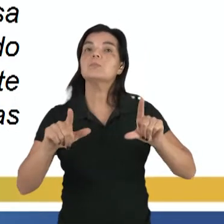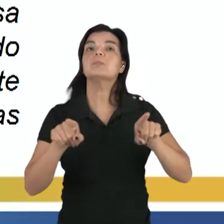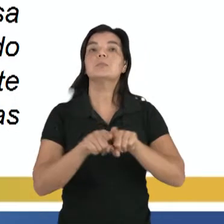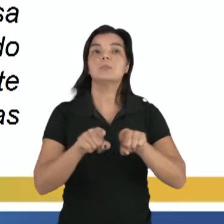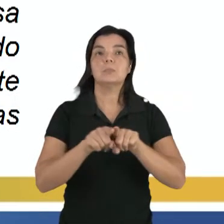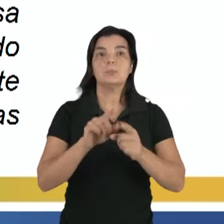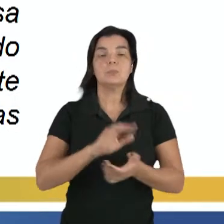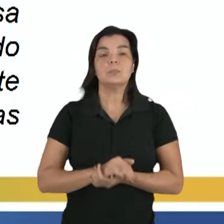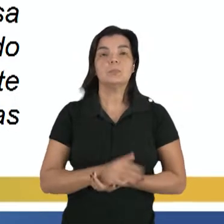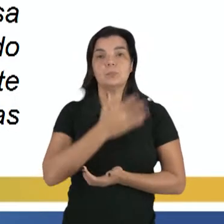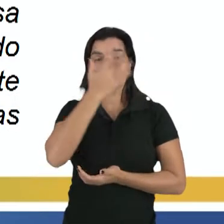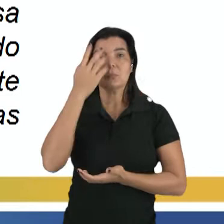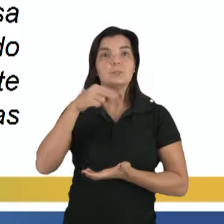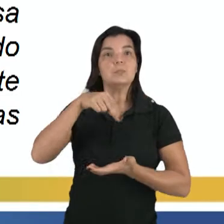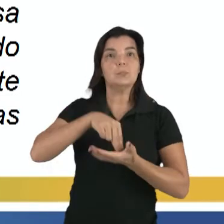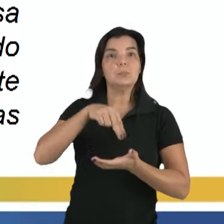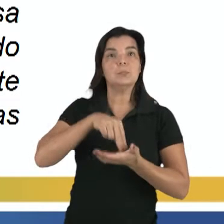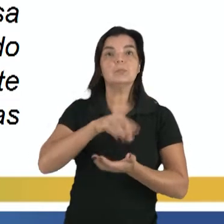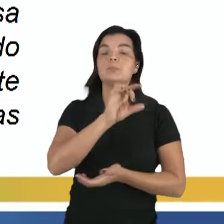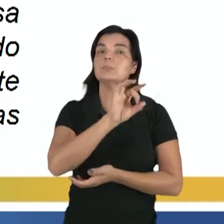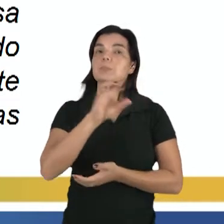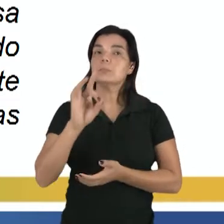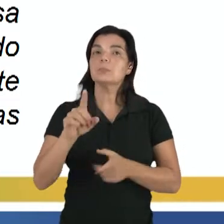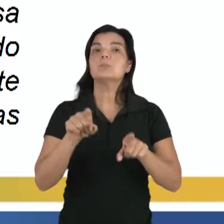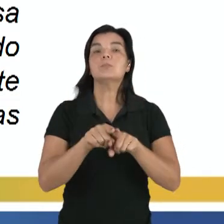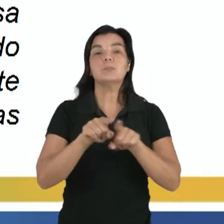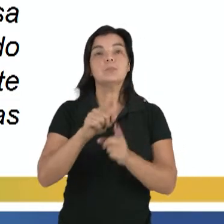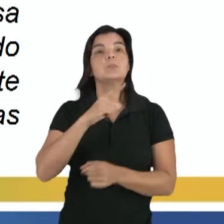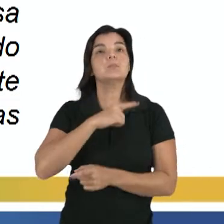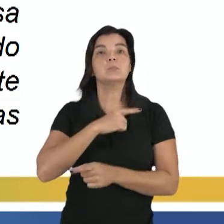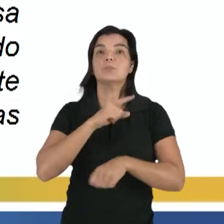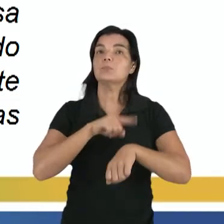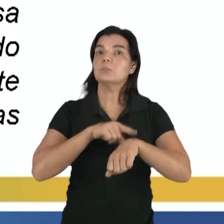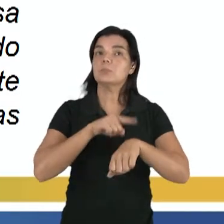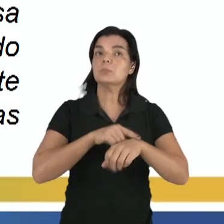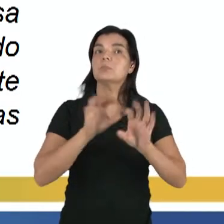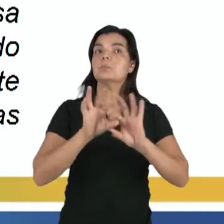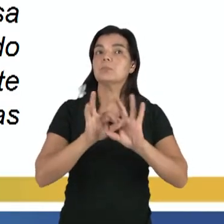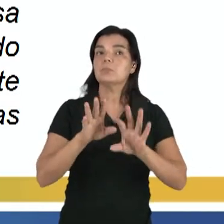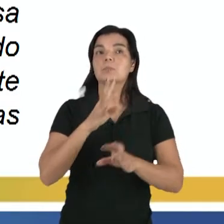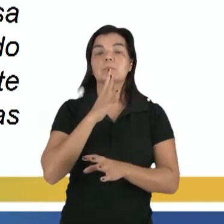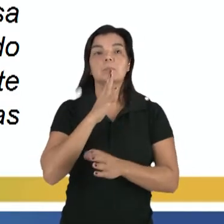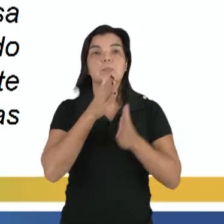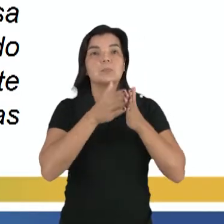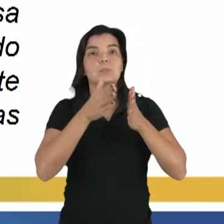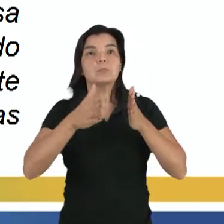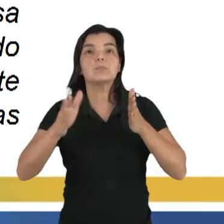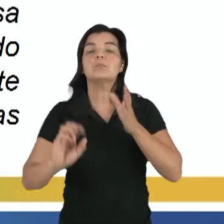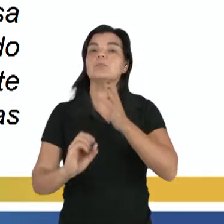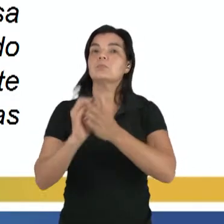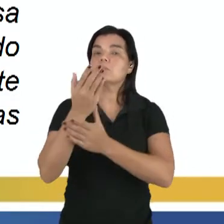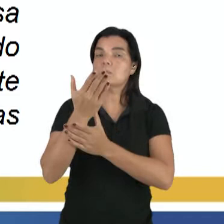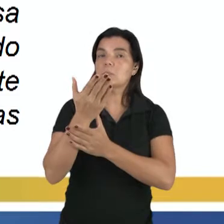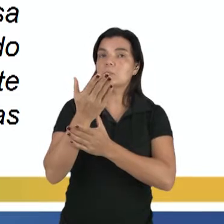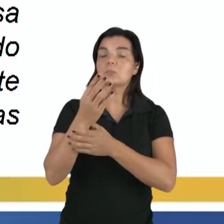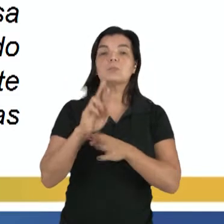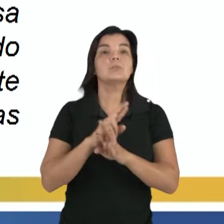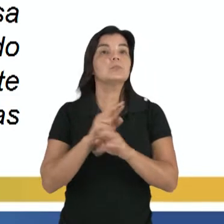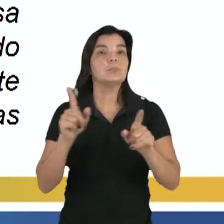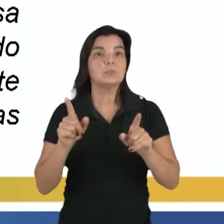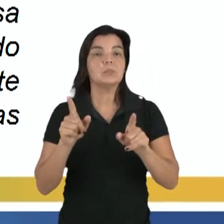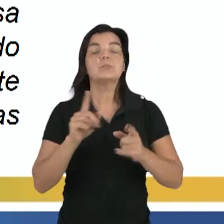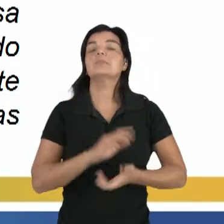lógica entre as ações e os personagens. Cada ação obedece a um tempo que permite conhecer a ordem